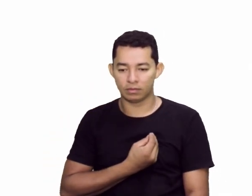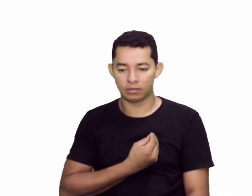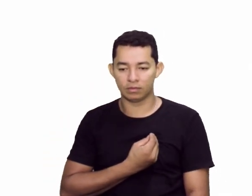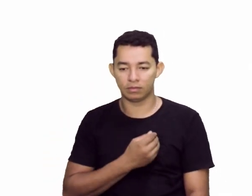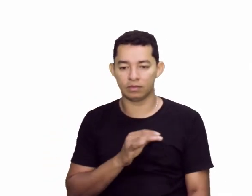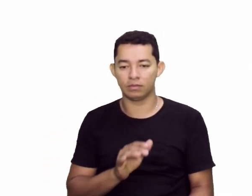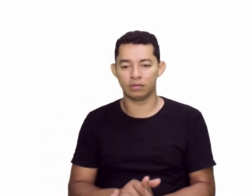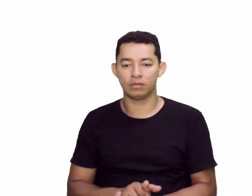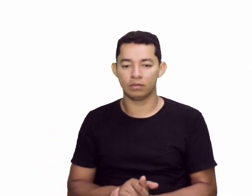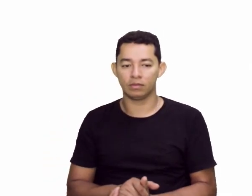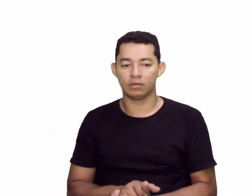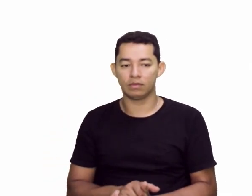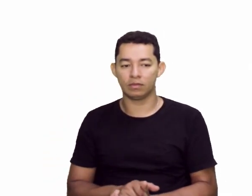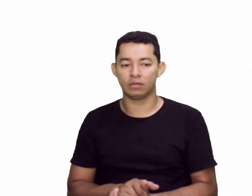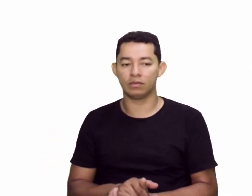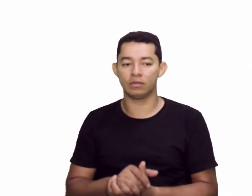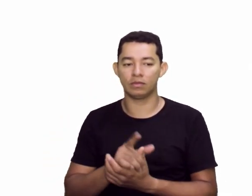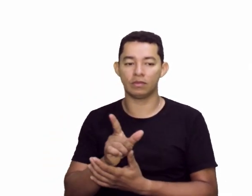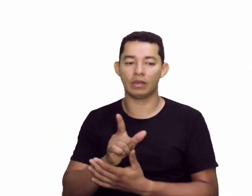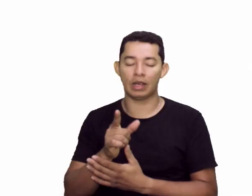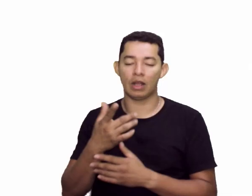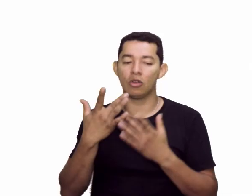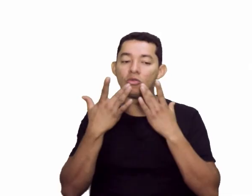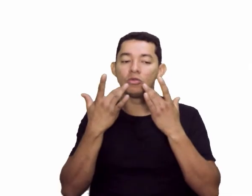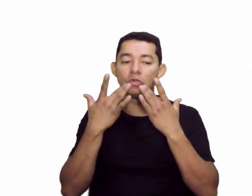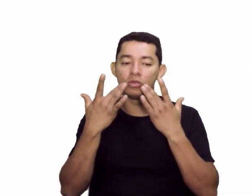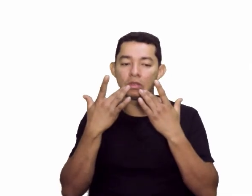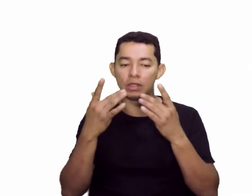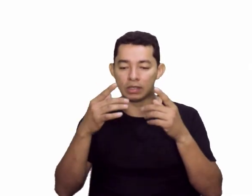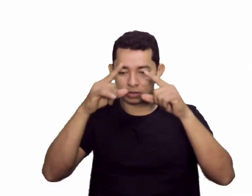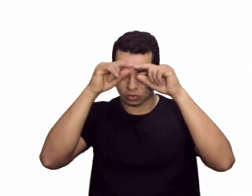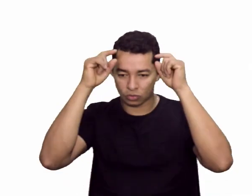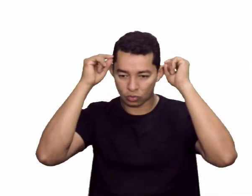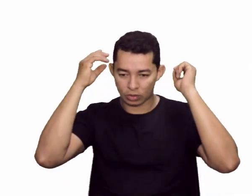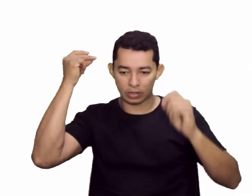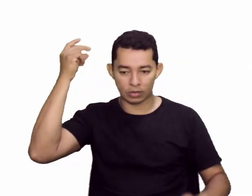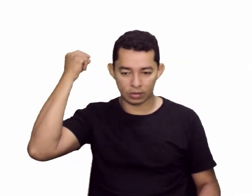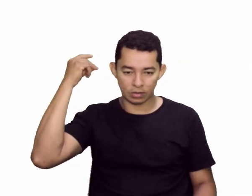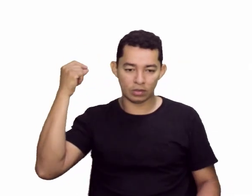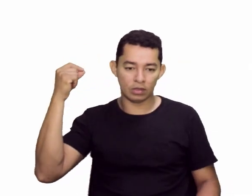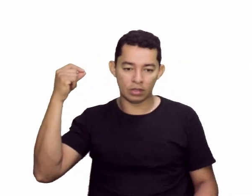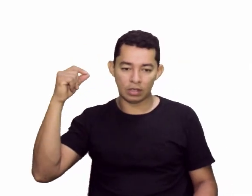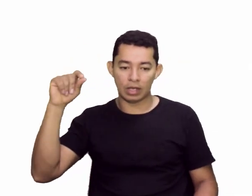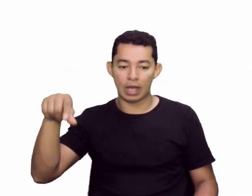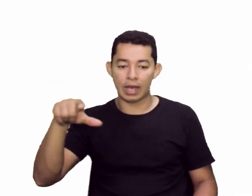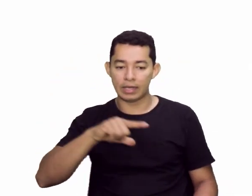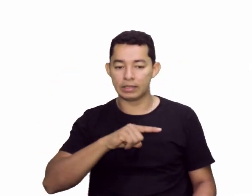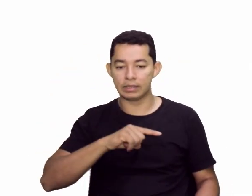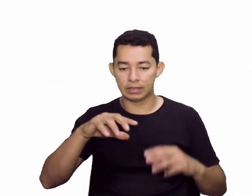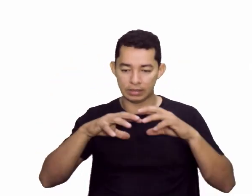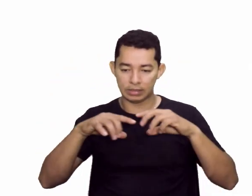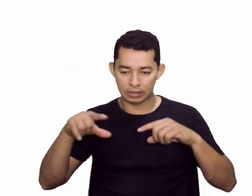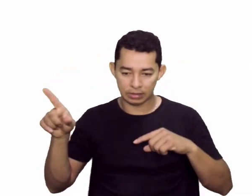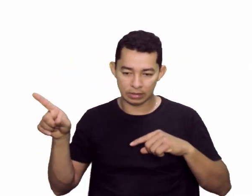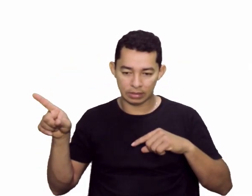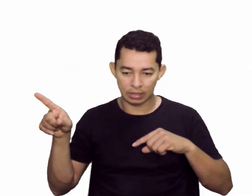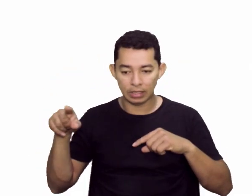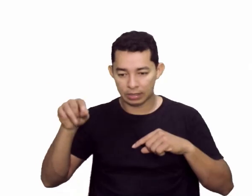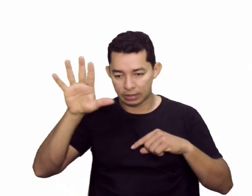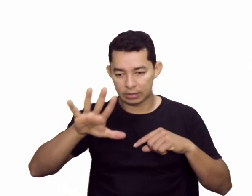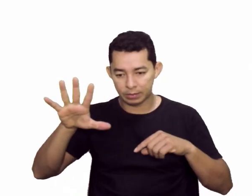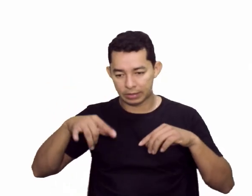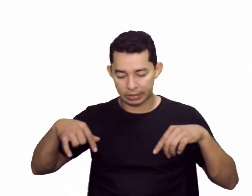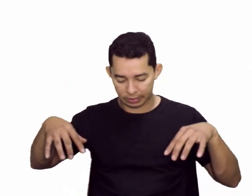no teatro antigo, você vê aqui, enfatizando aqui, ó, o anfiteatro é essa estrutura aqui toda mostrada, as